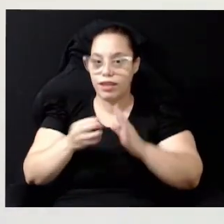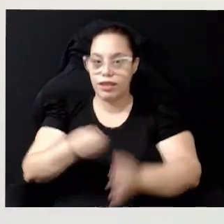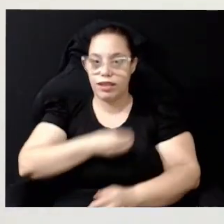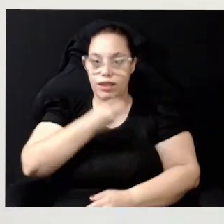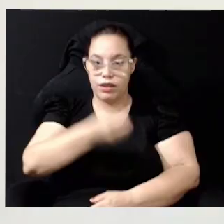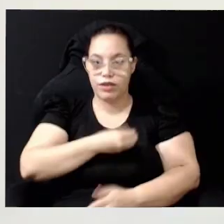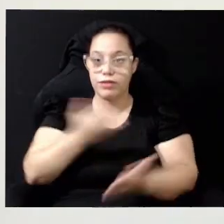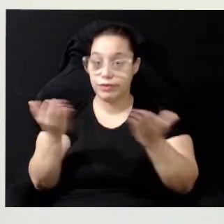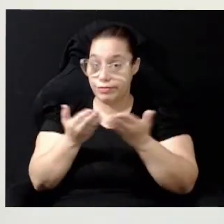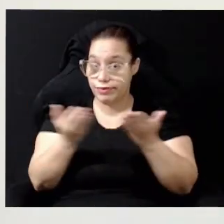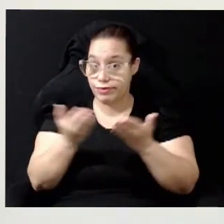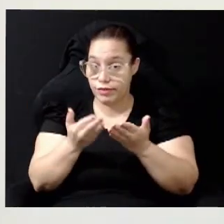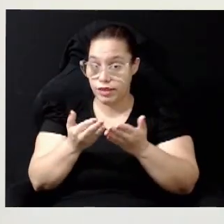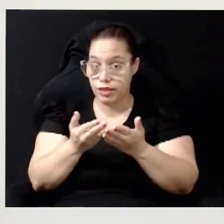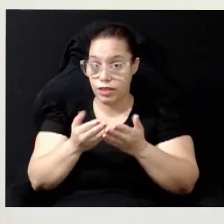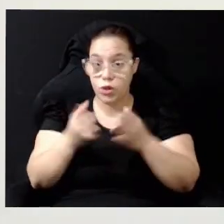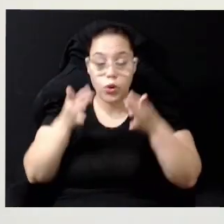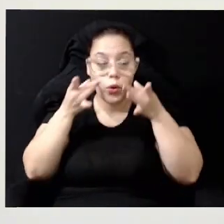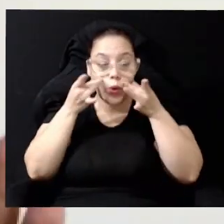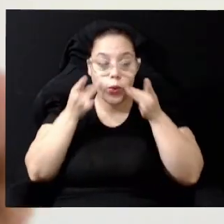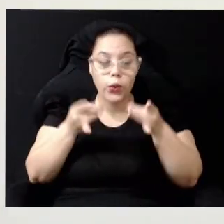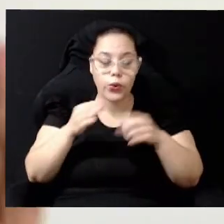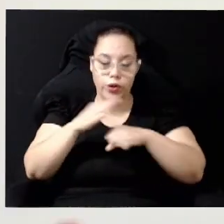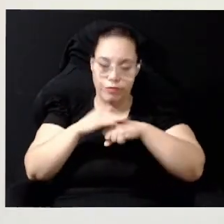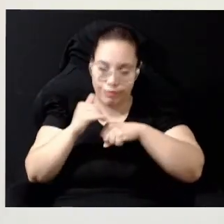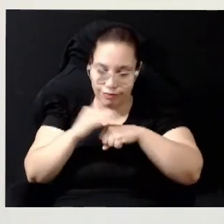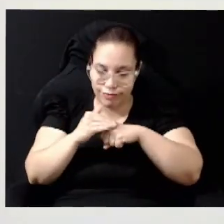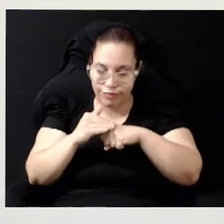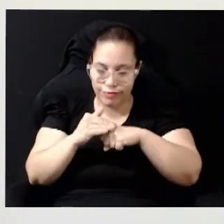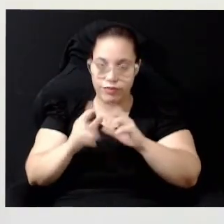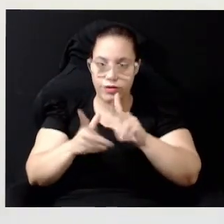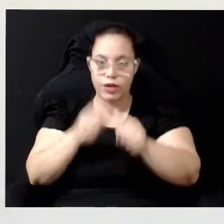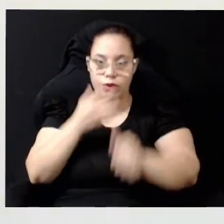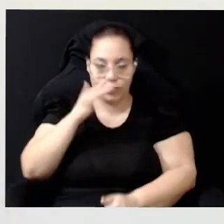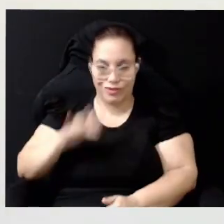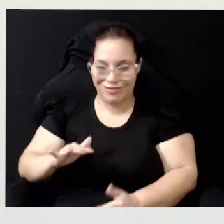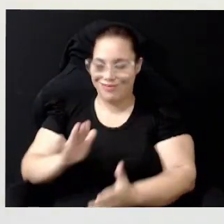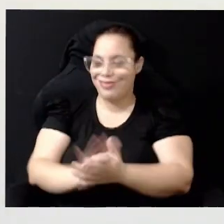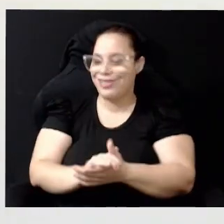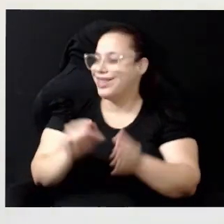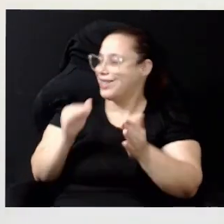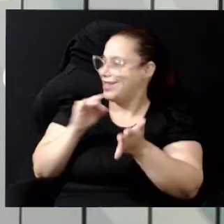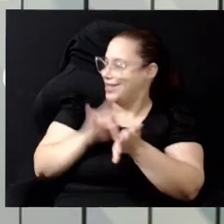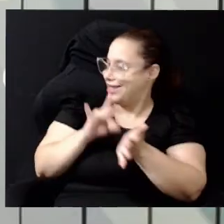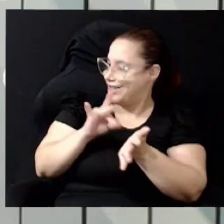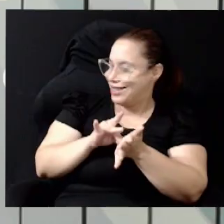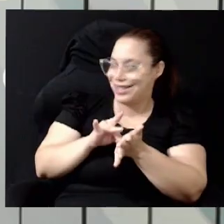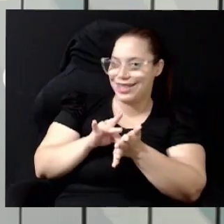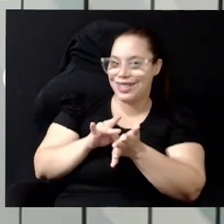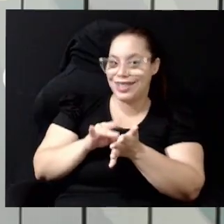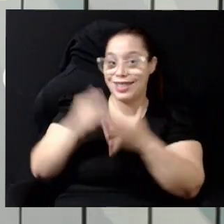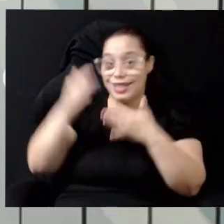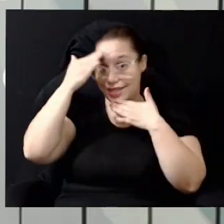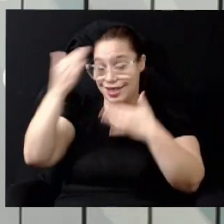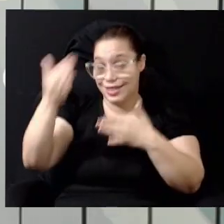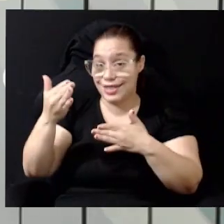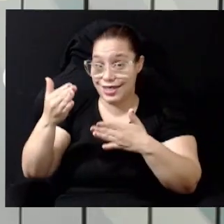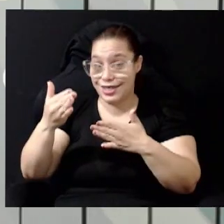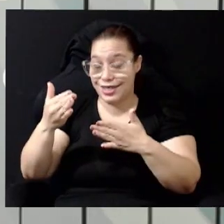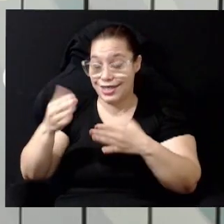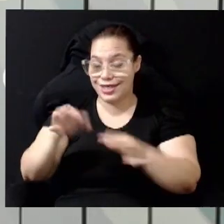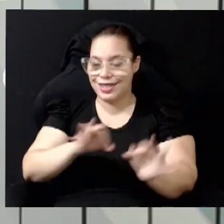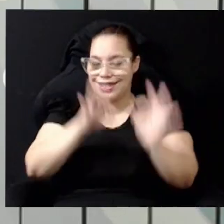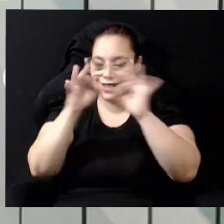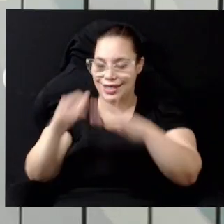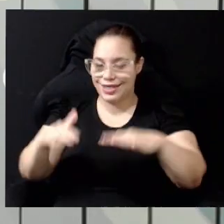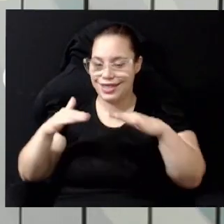gente está vivendo agora, de tanta atenção, de tanto carinho para o mundo infantil. Com certeza. Obrigada também